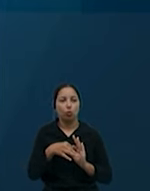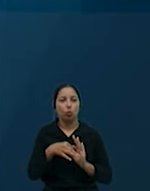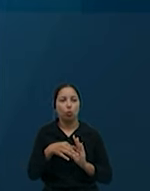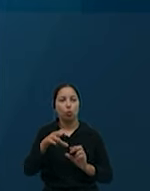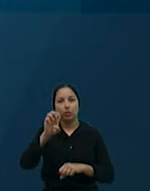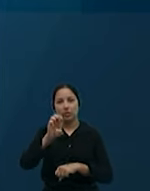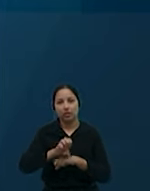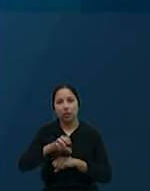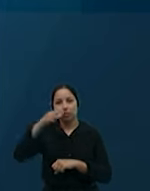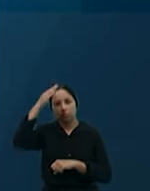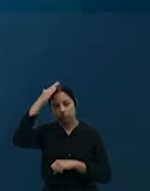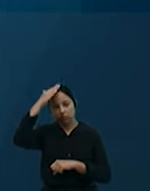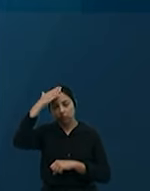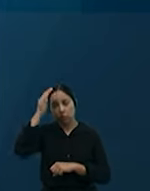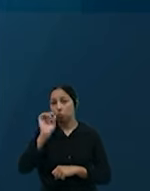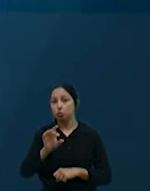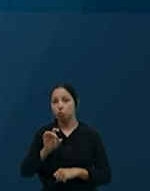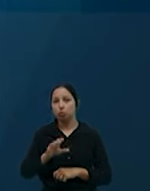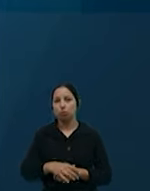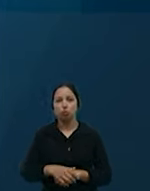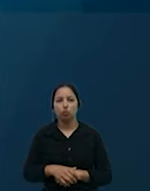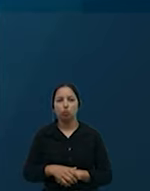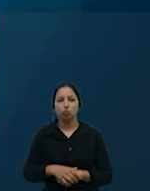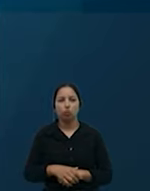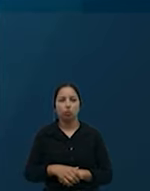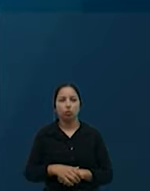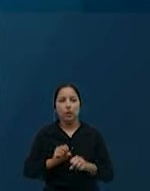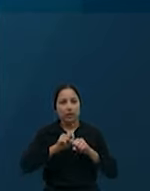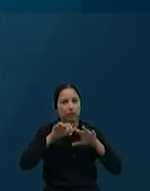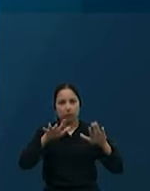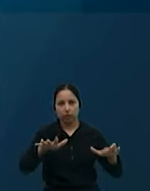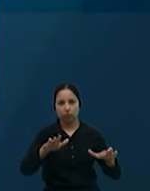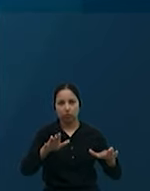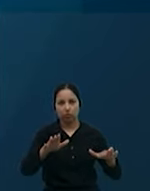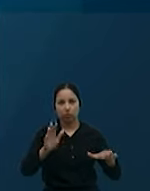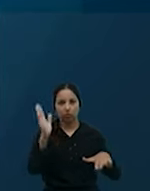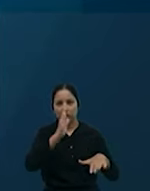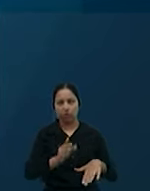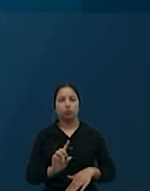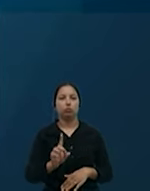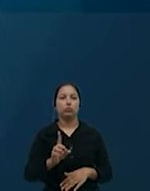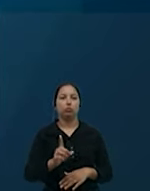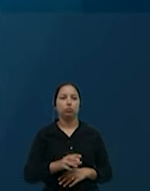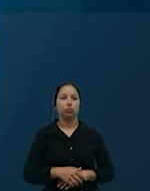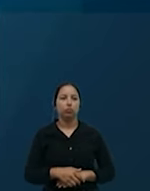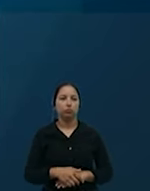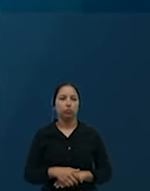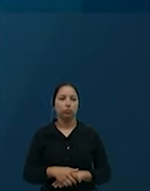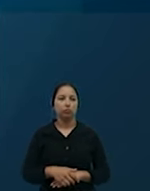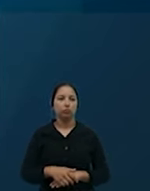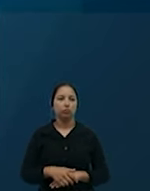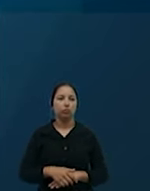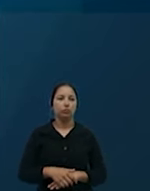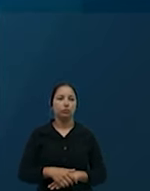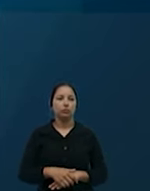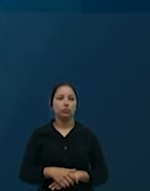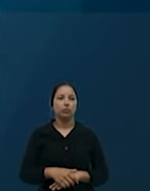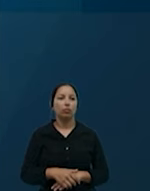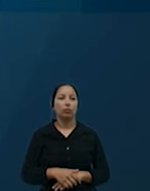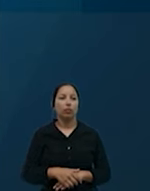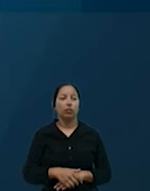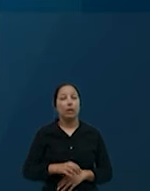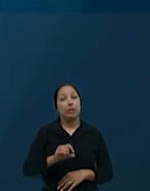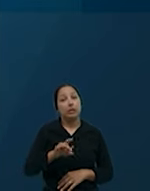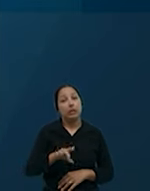do Paraná, ao invés de expandir a sua eficácia para todo o território nacional, se